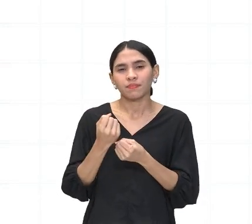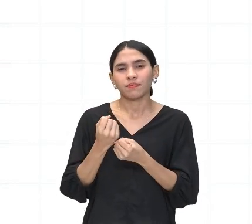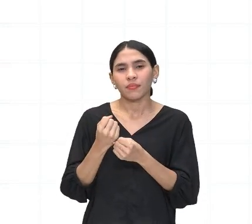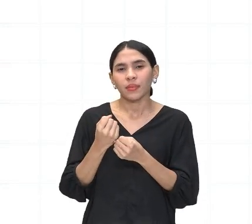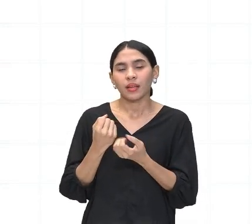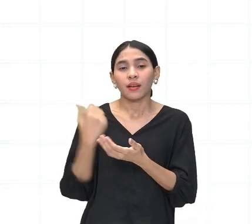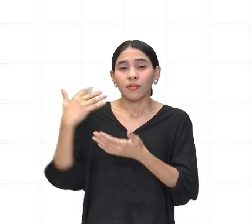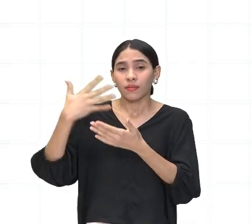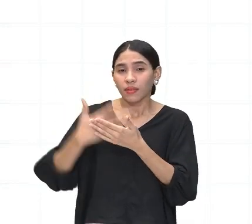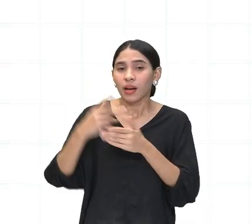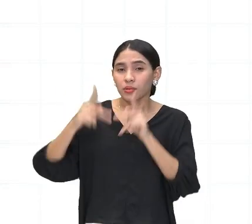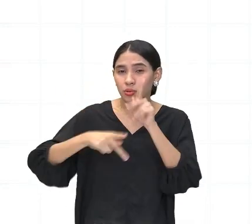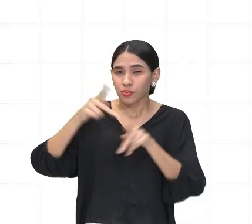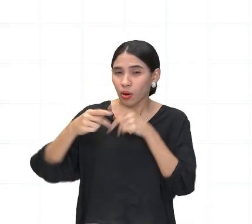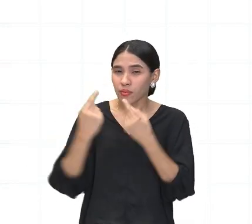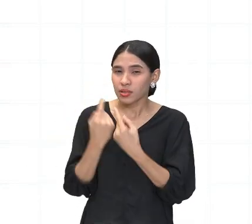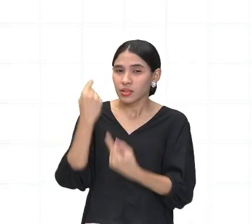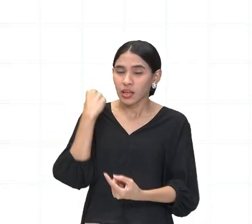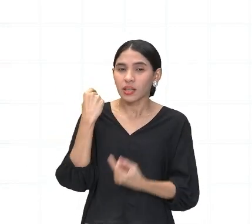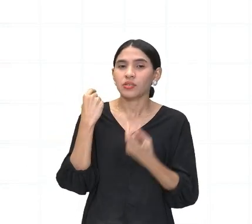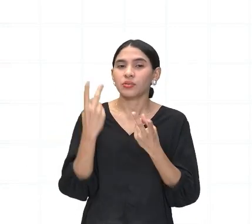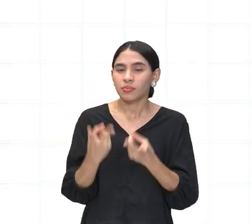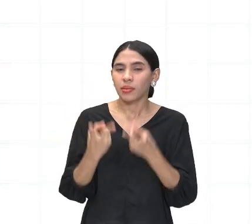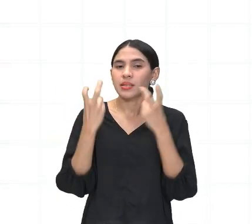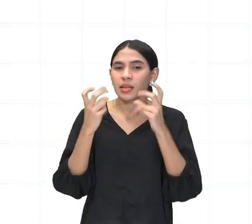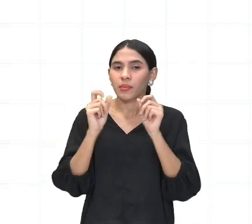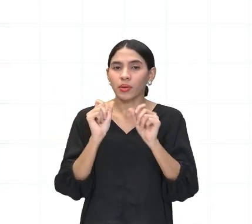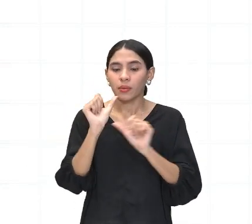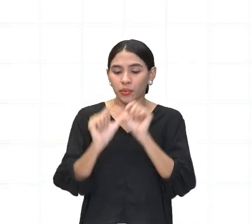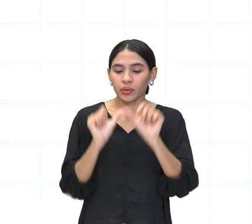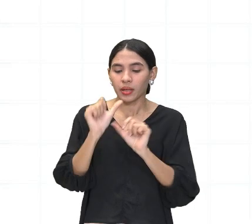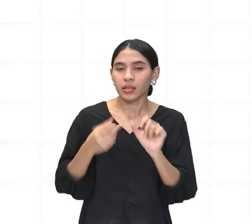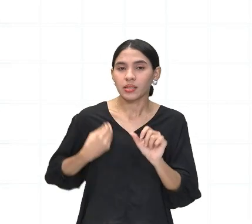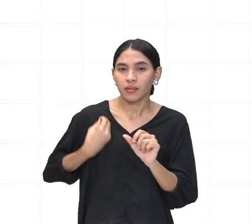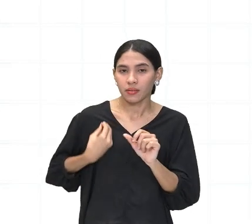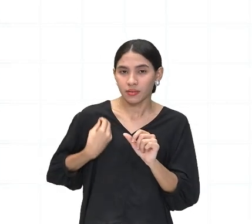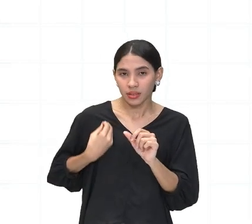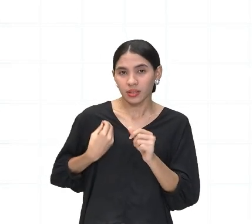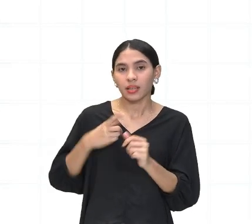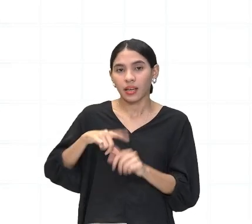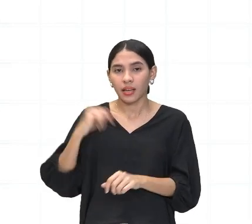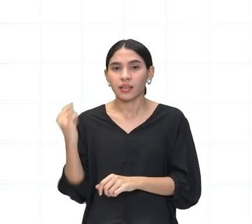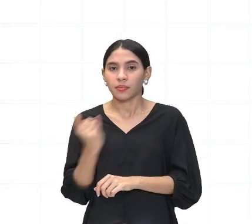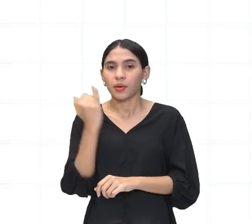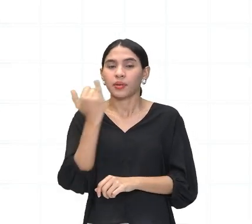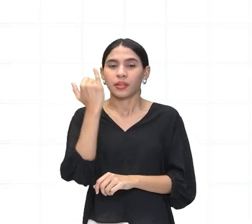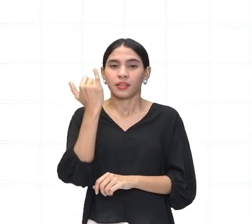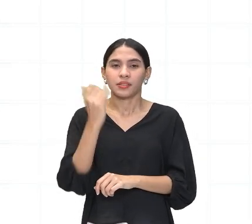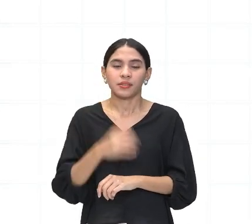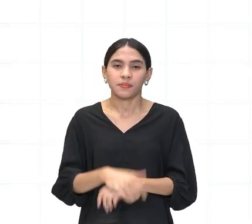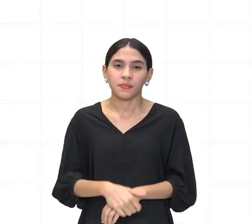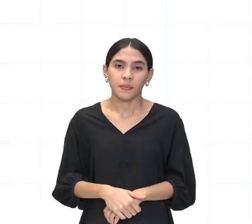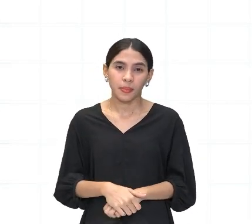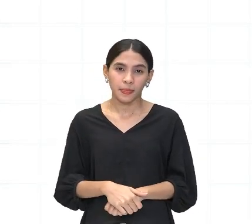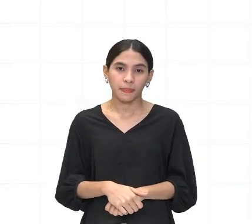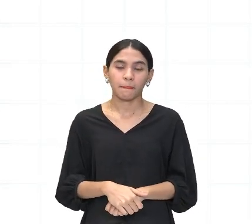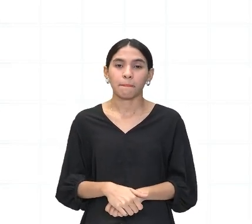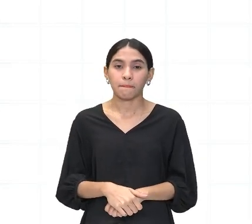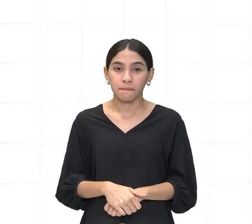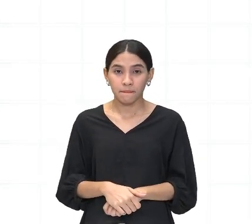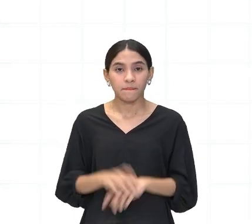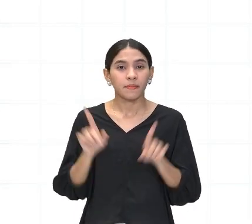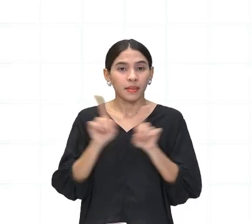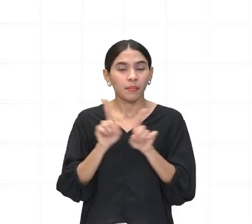demonstrar, né, que essa mudança da fase da vida é importante. E com isso, inclusive,